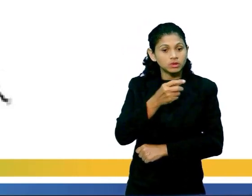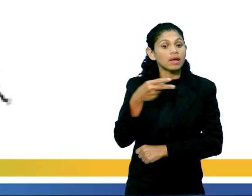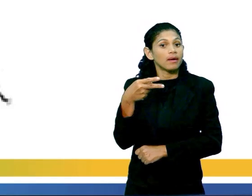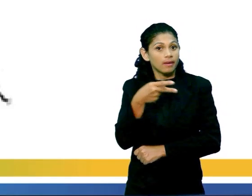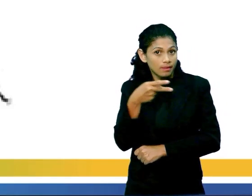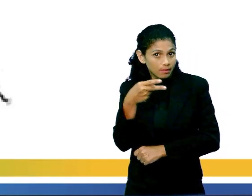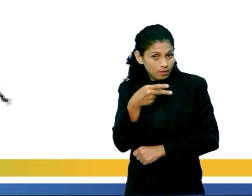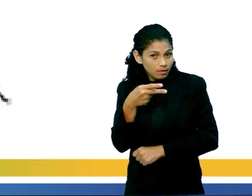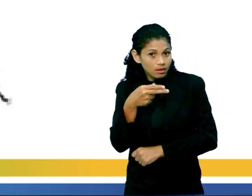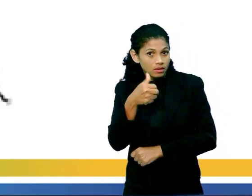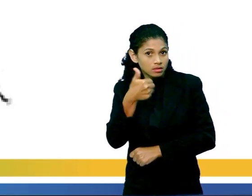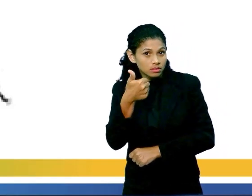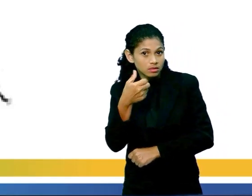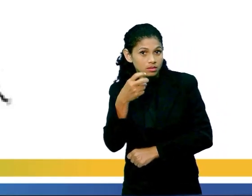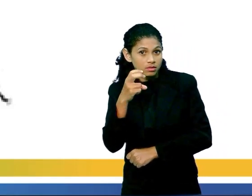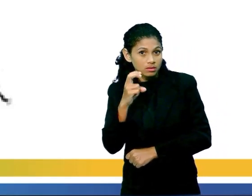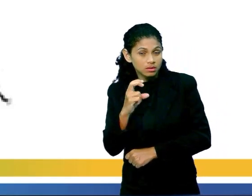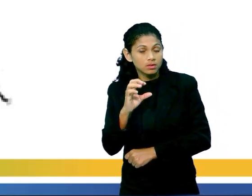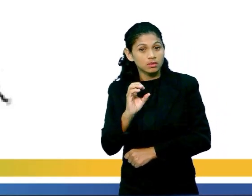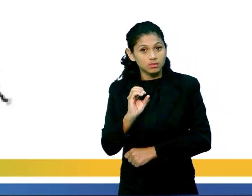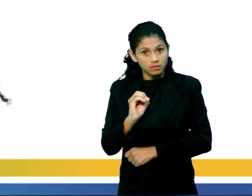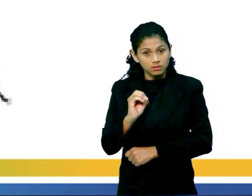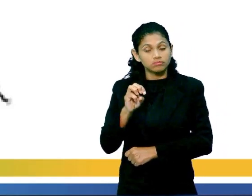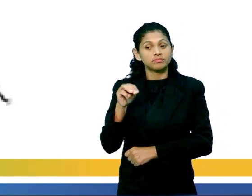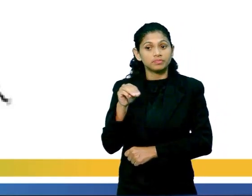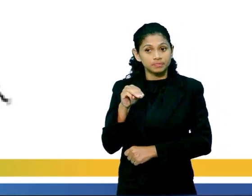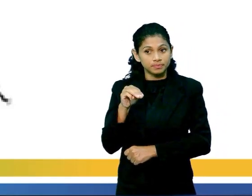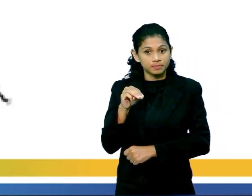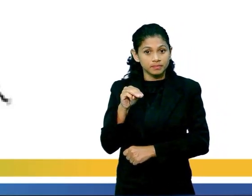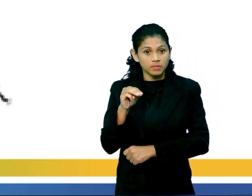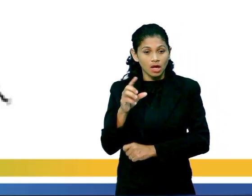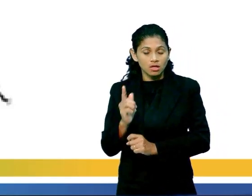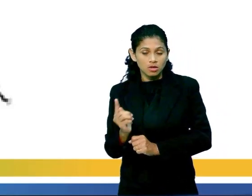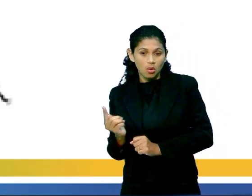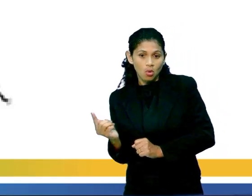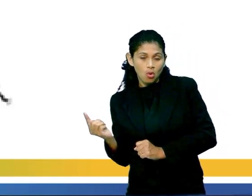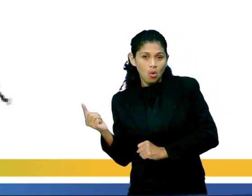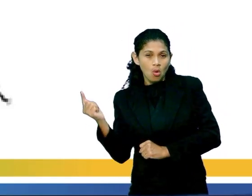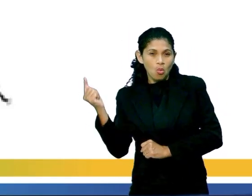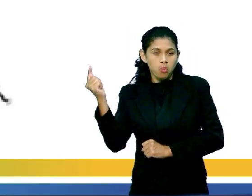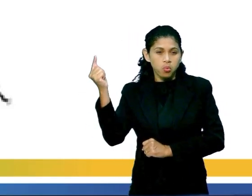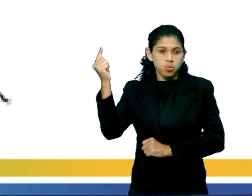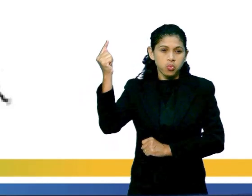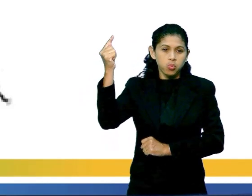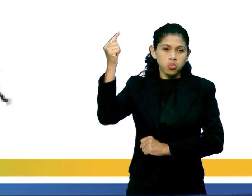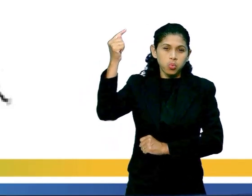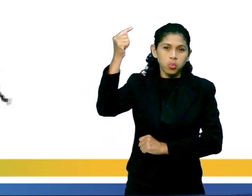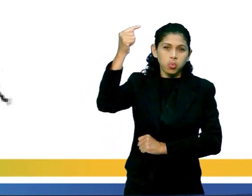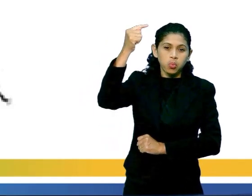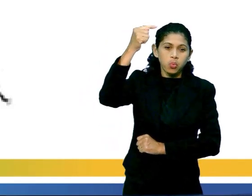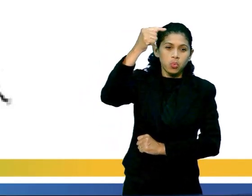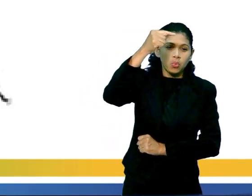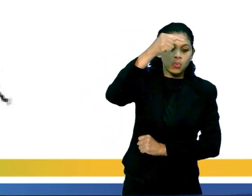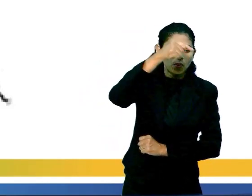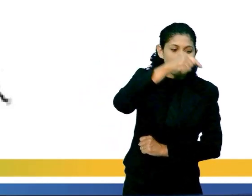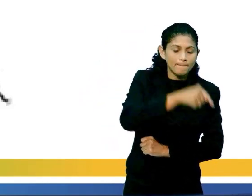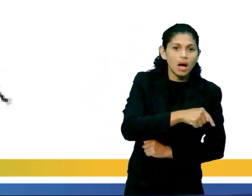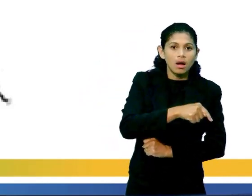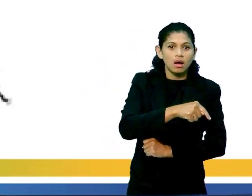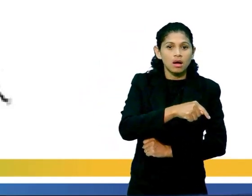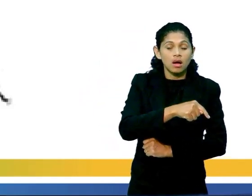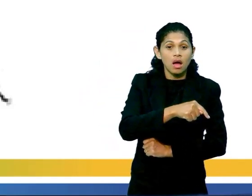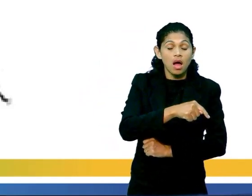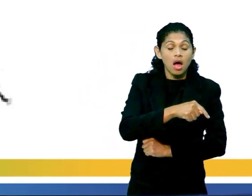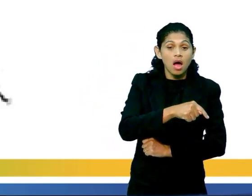enorme, ele atinge o ponto máximo aos 25 metros de altura e ele cai no ponto 00, na origem,